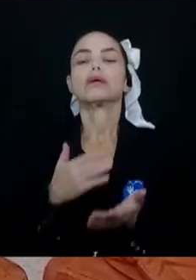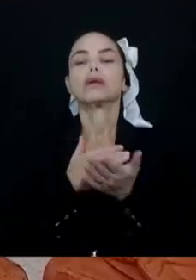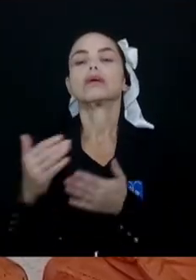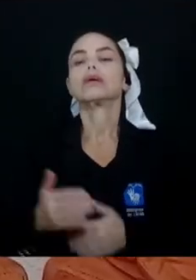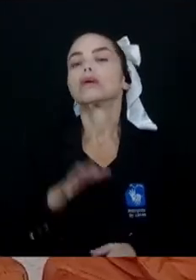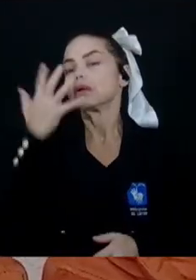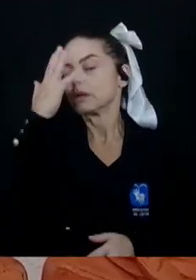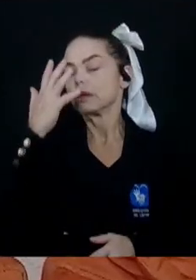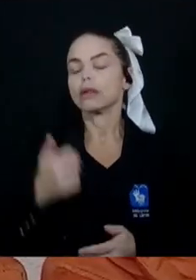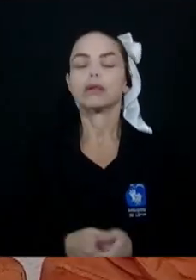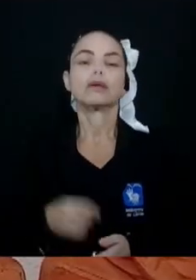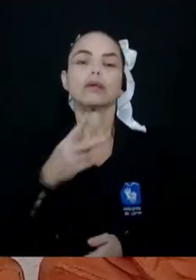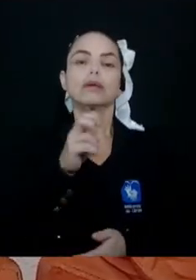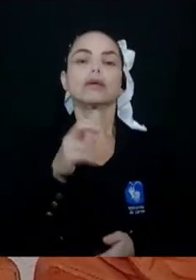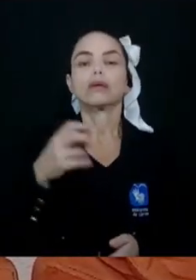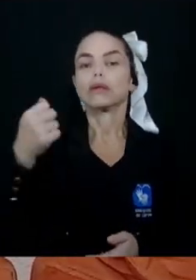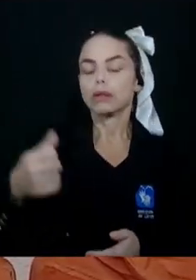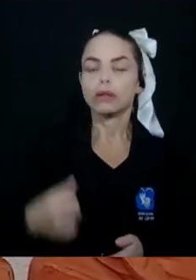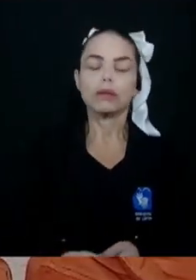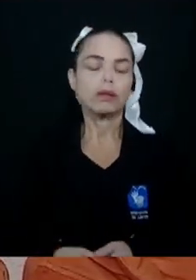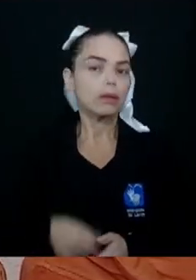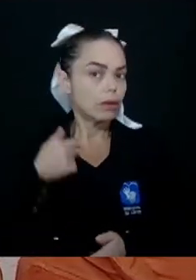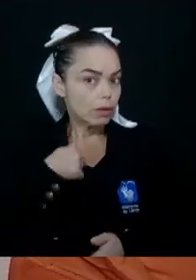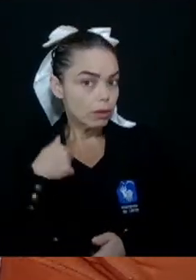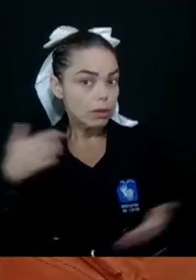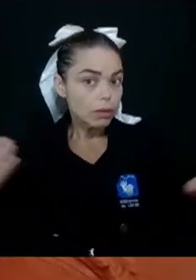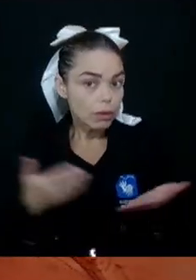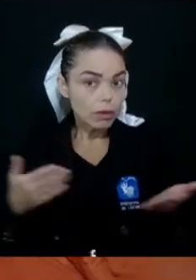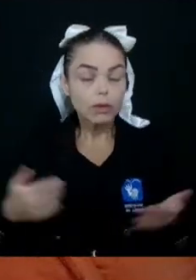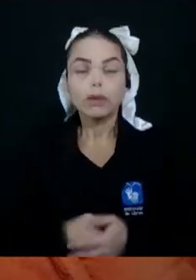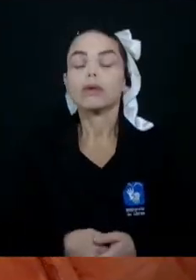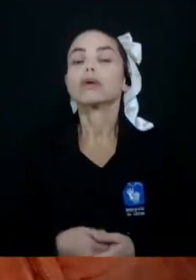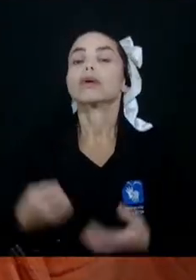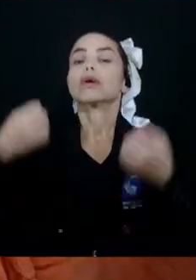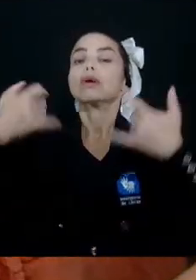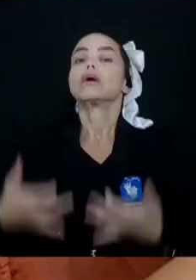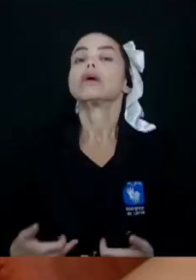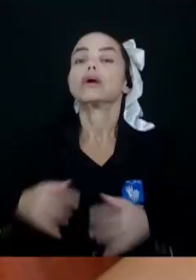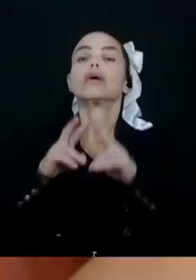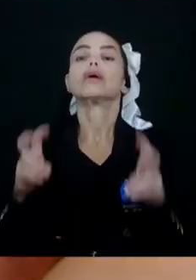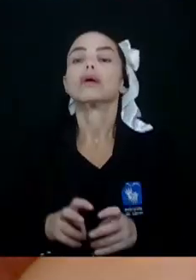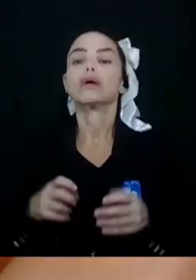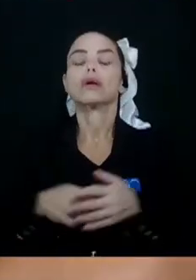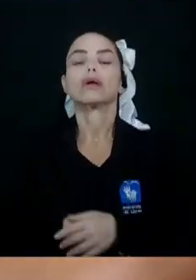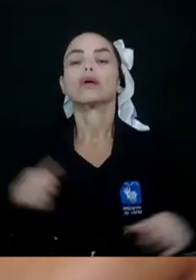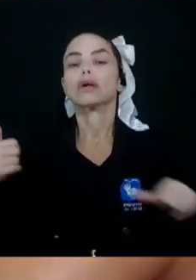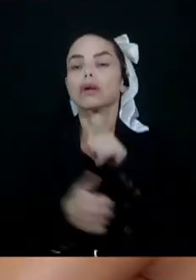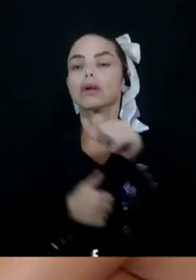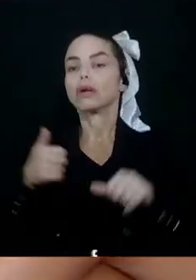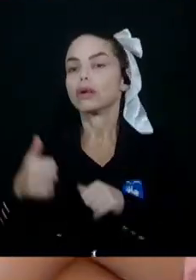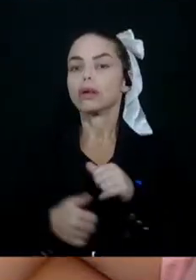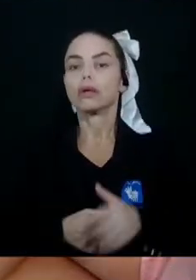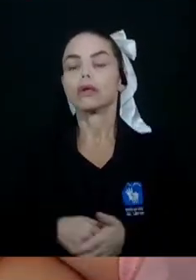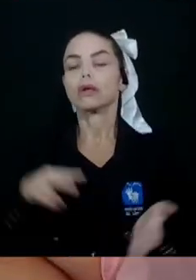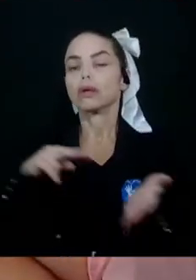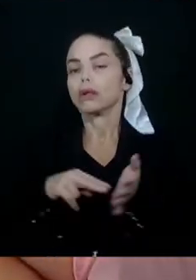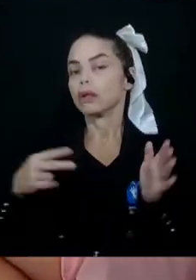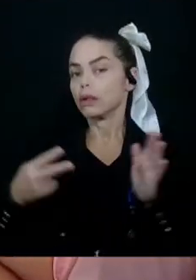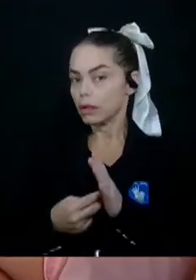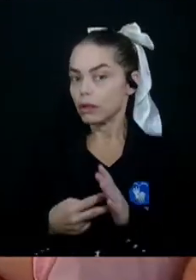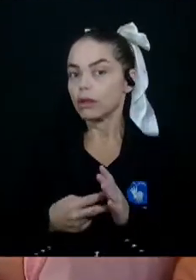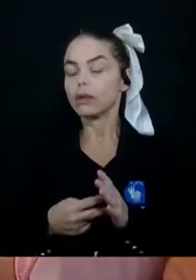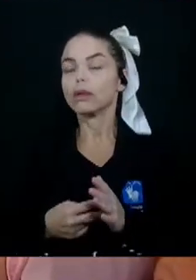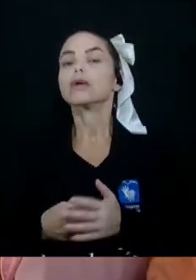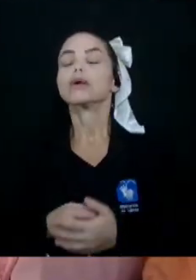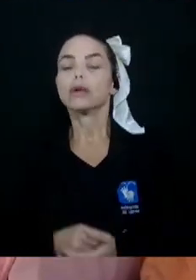2026. E quem está aqui comigo hoje vai nos explicar um pouco sobre essas mudanças significativas para conter aí fraudes